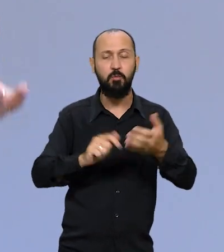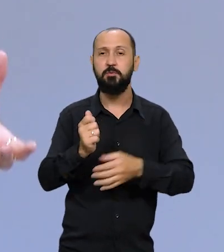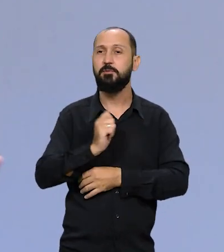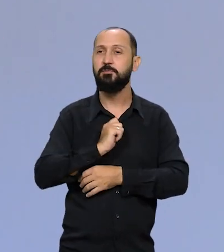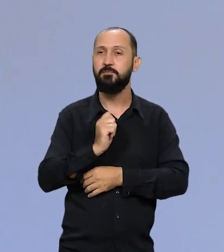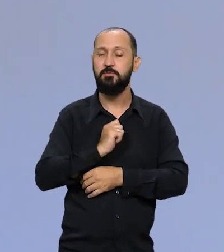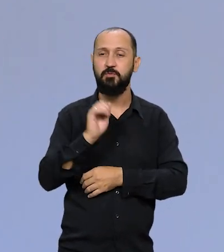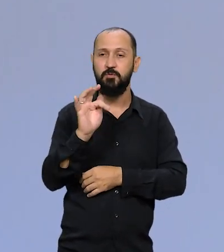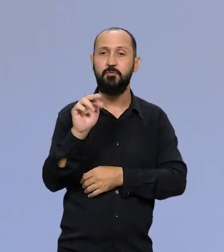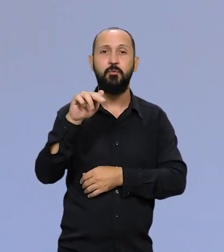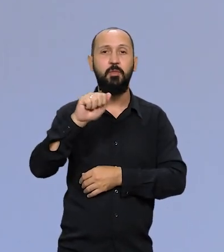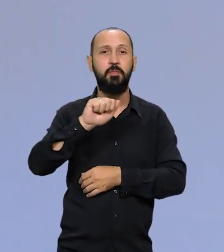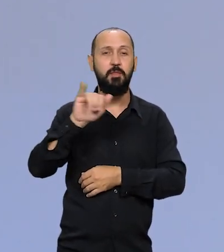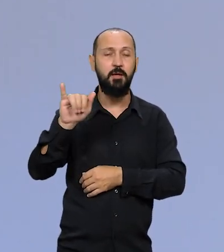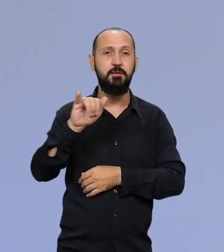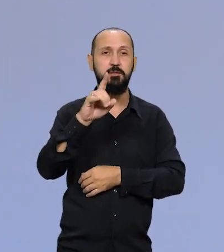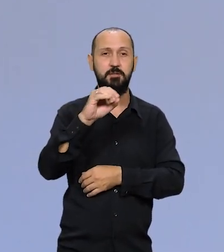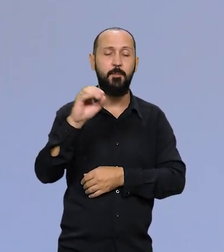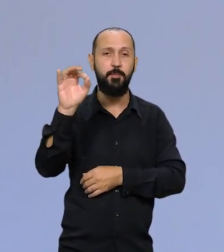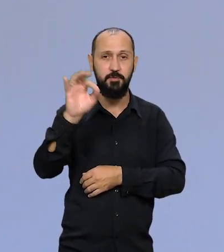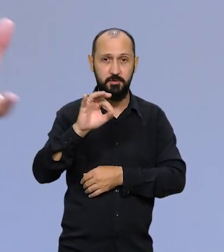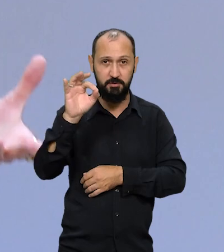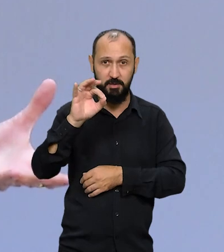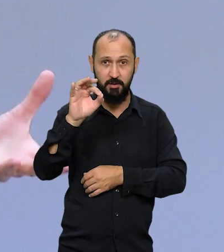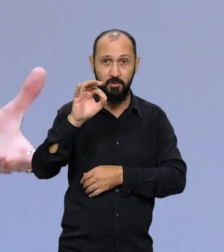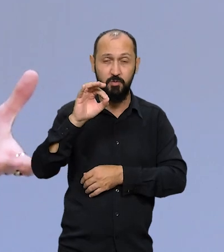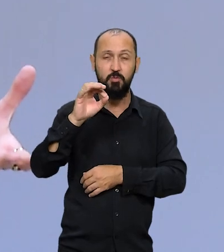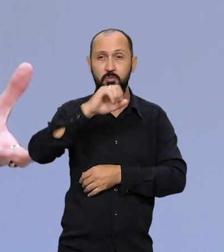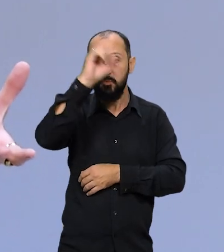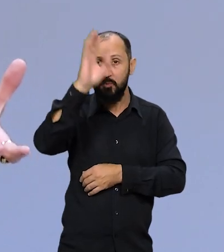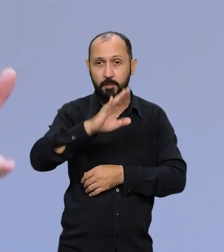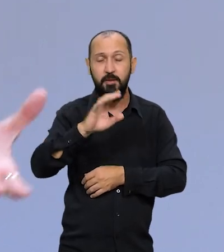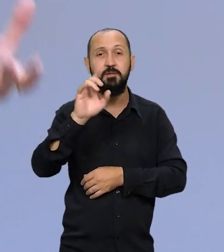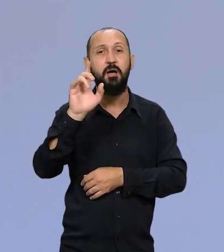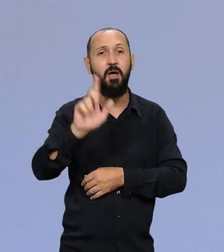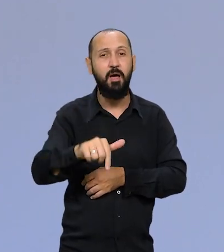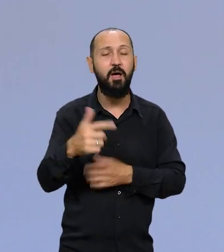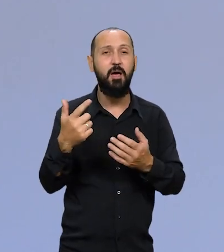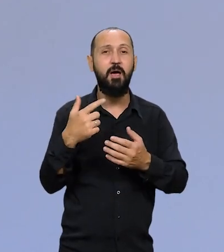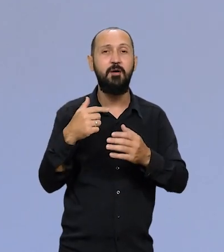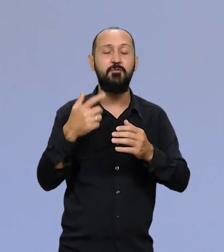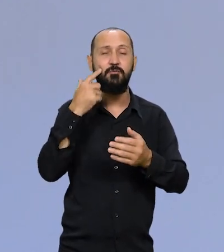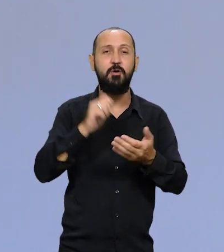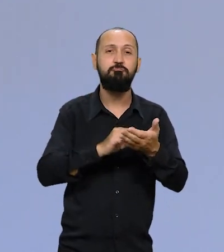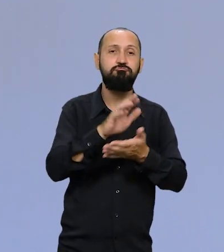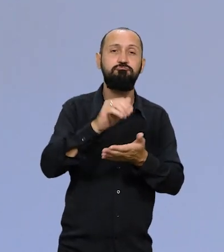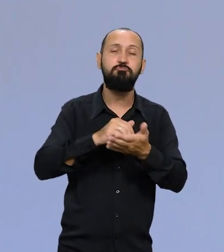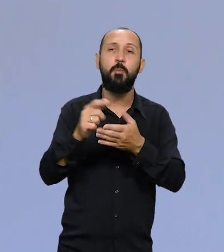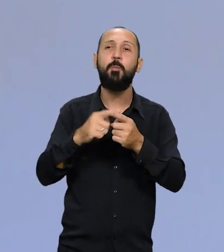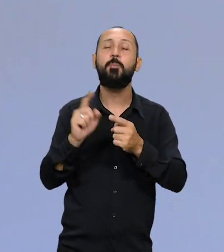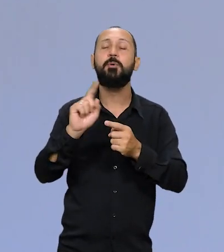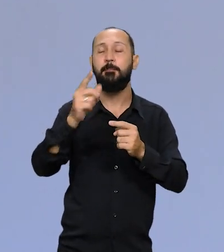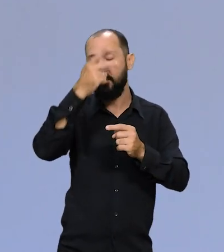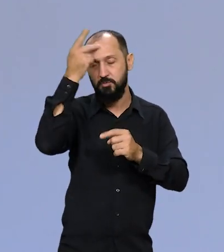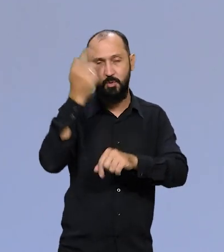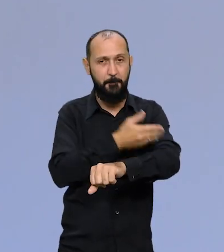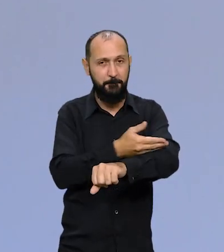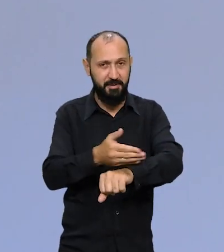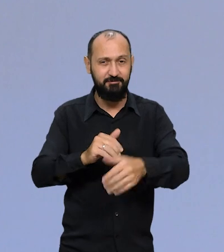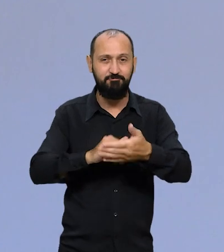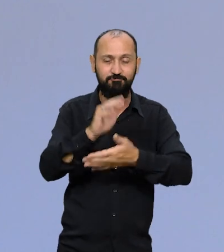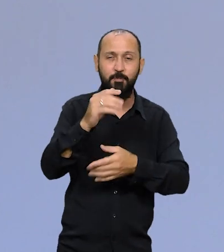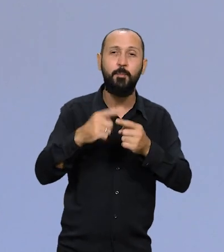da falta de definição. A partir do momento que eu tenho uma definição interpretativa da Constituição, eu tenho um mecanismo de solução dos conflitos. Se